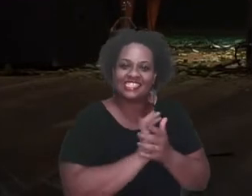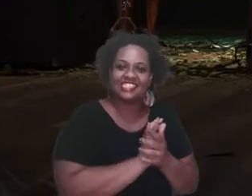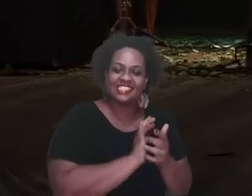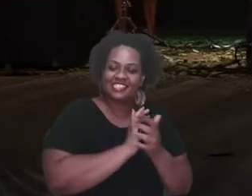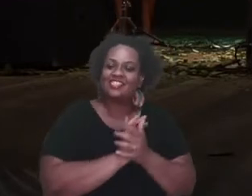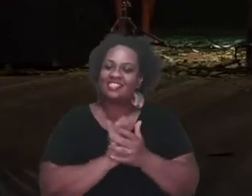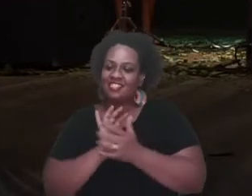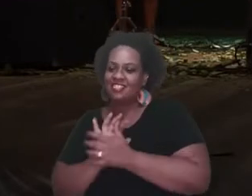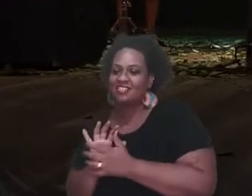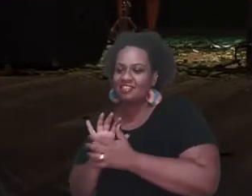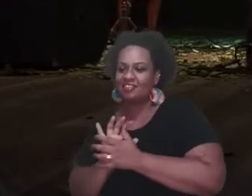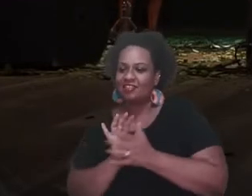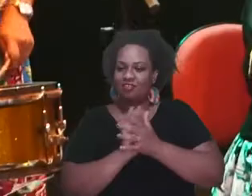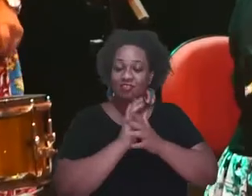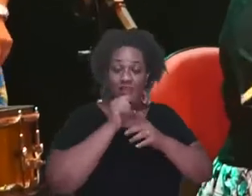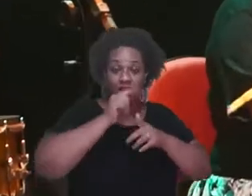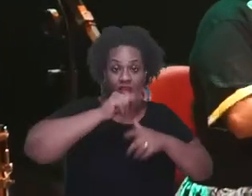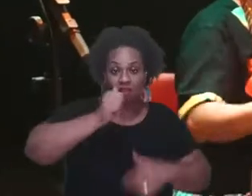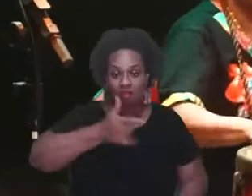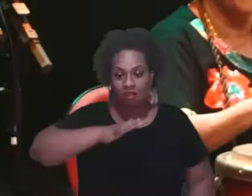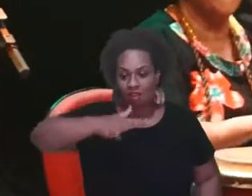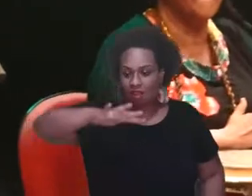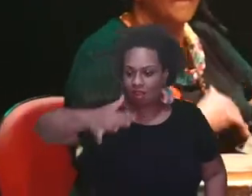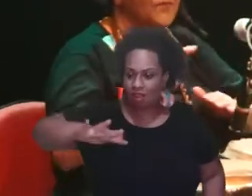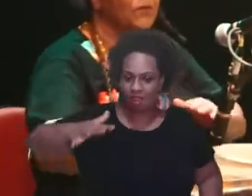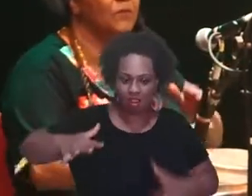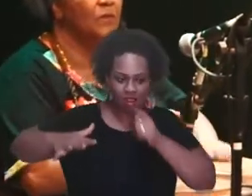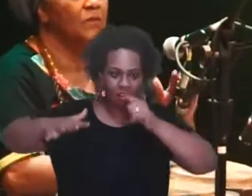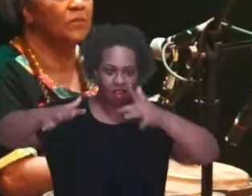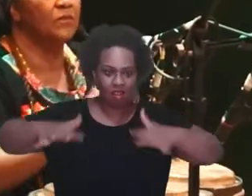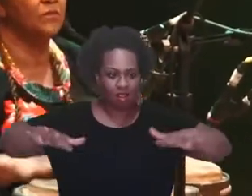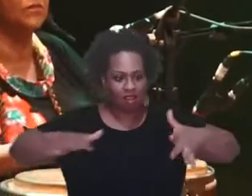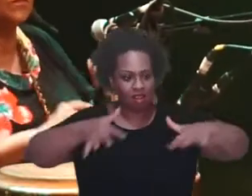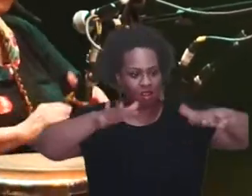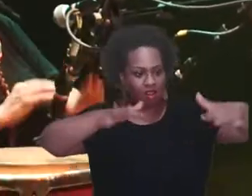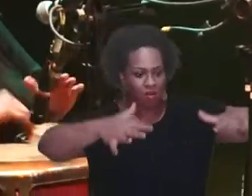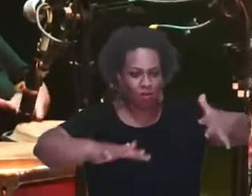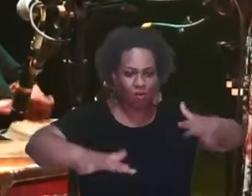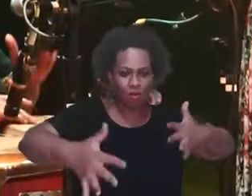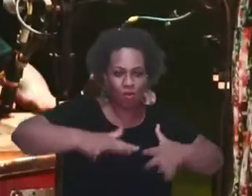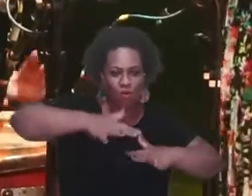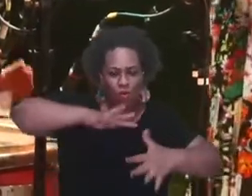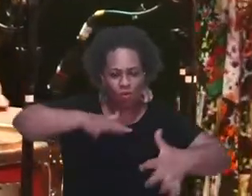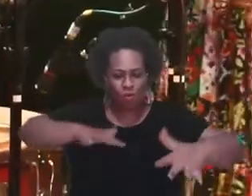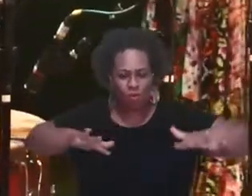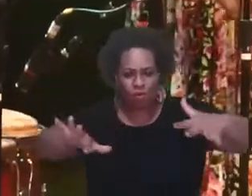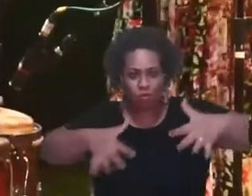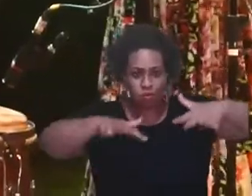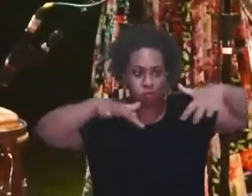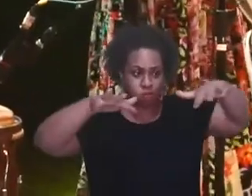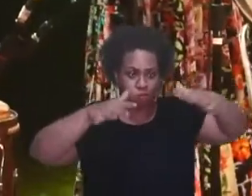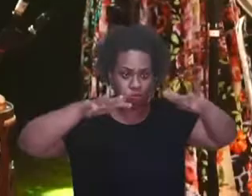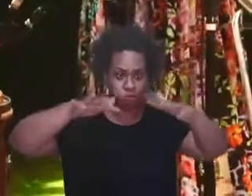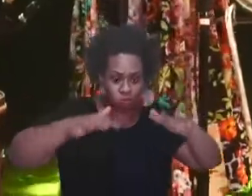Maria Maré Maré Maré Maria uma mudando a